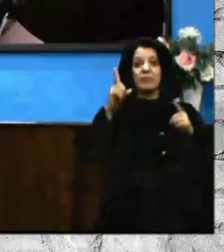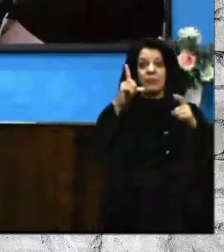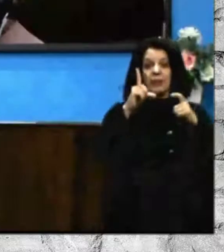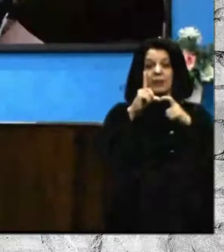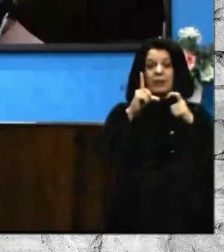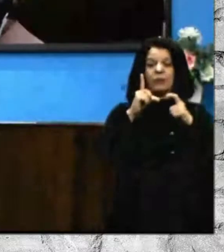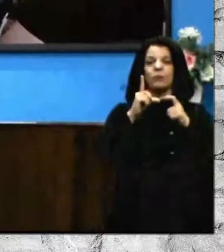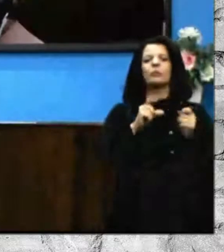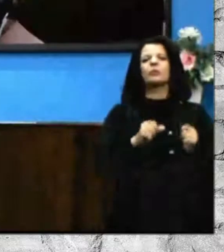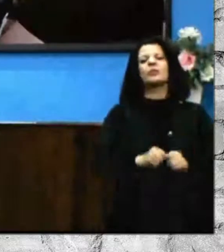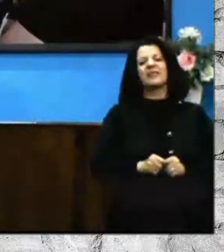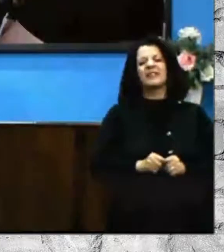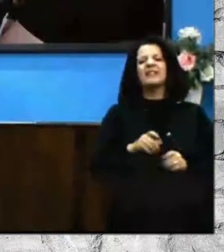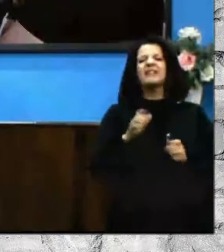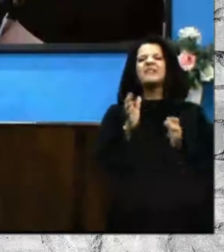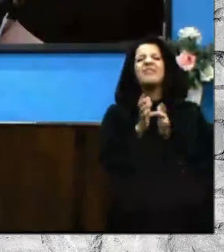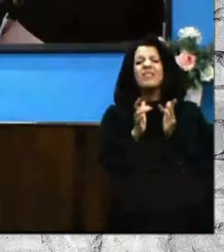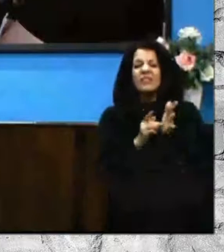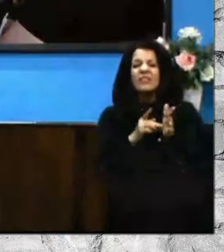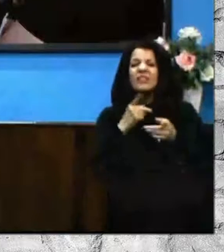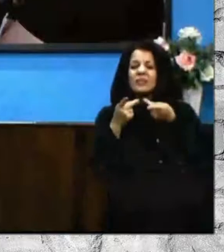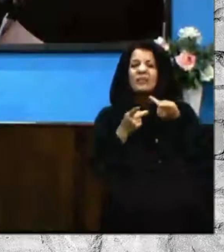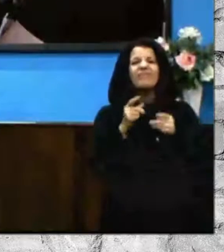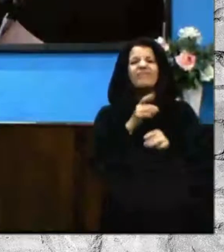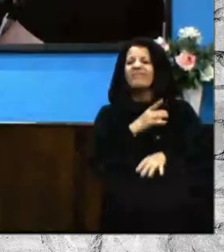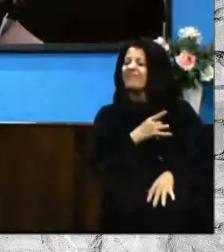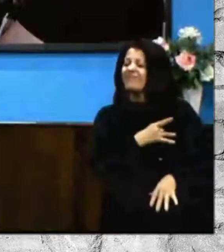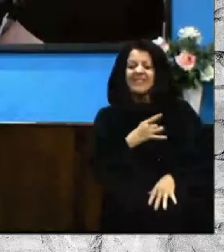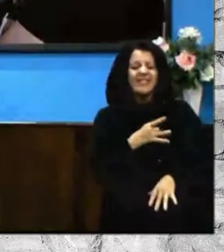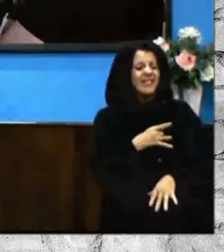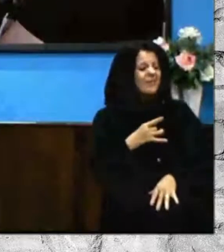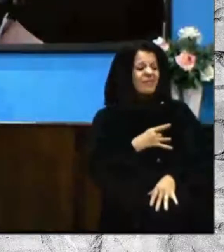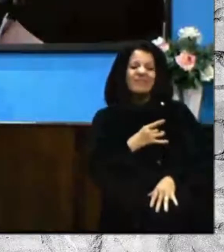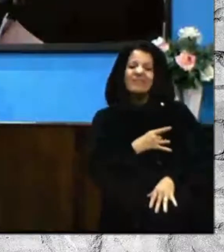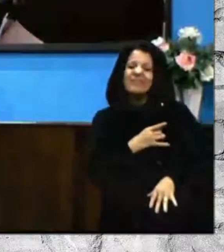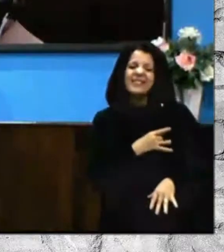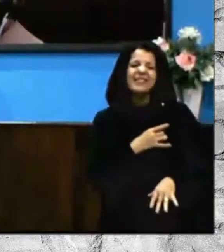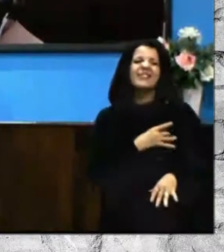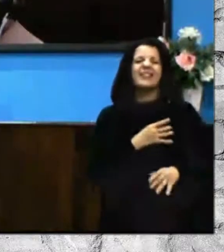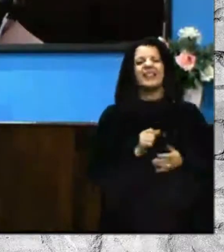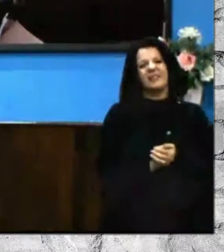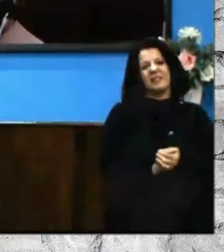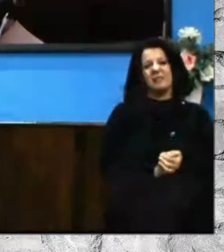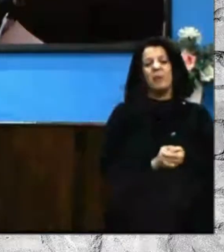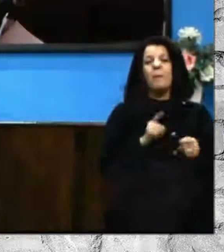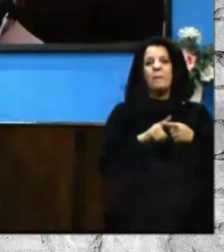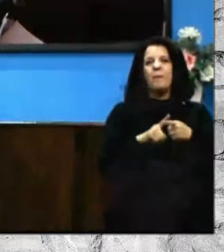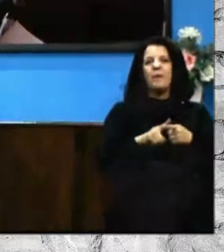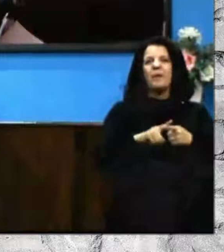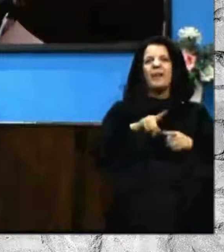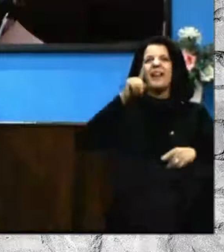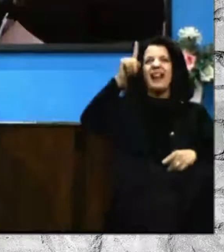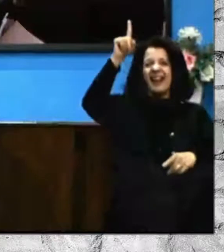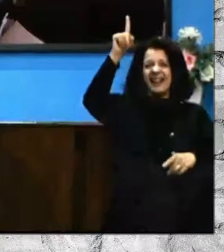Jesus mesmo disse: não temam, ó pequenino rebanho, porque a vosso Pai